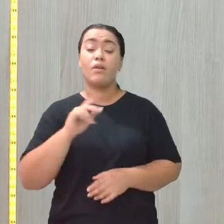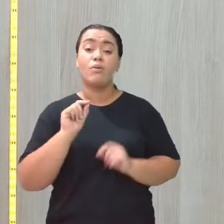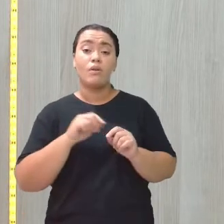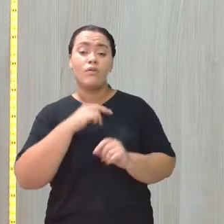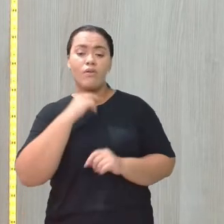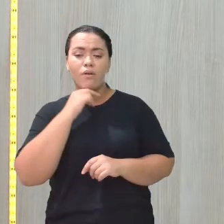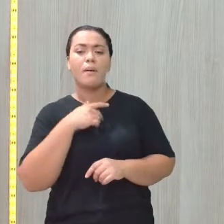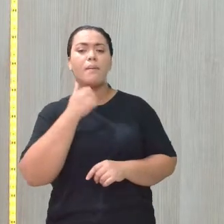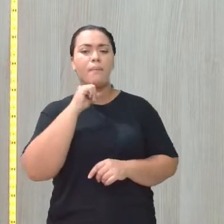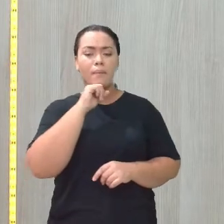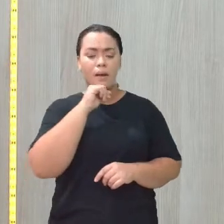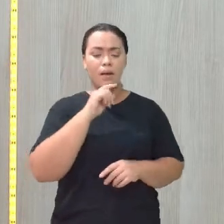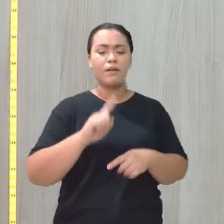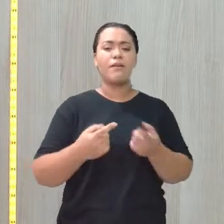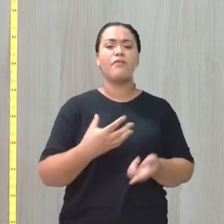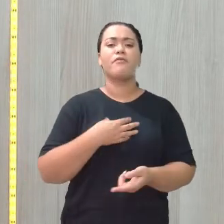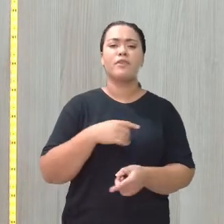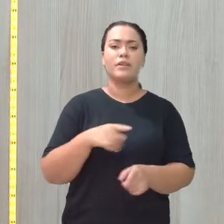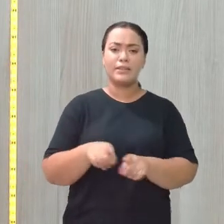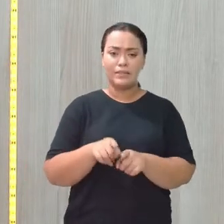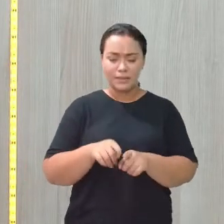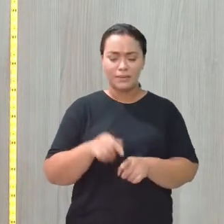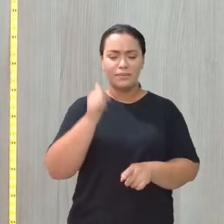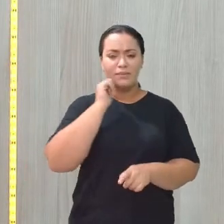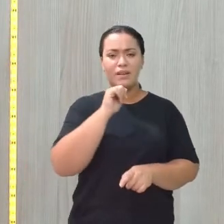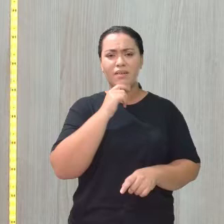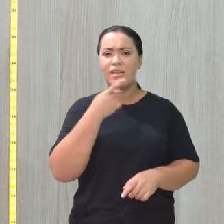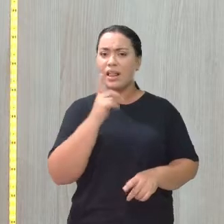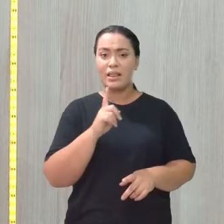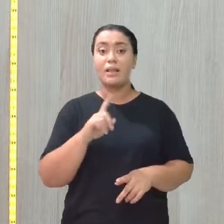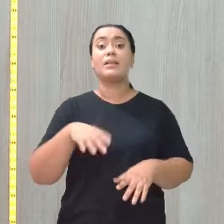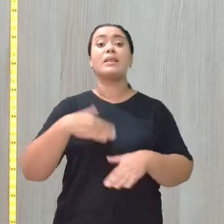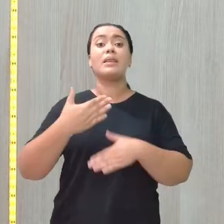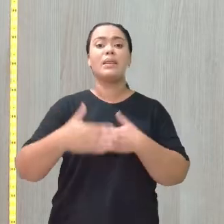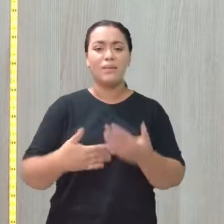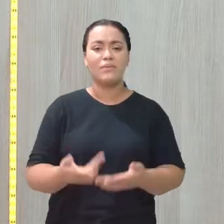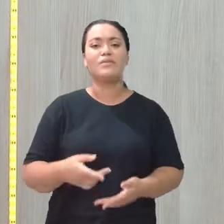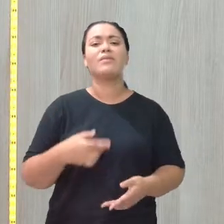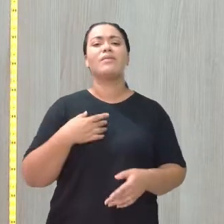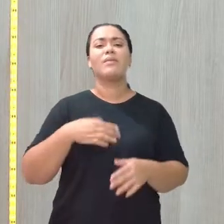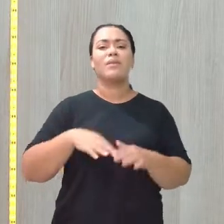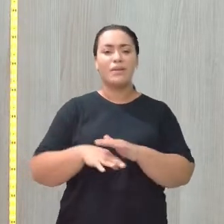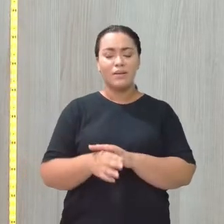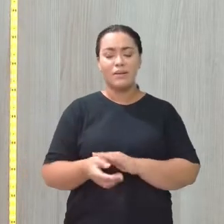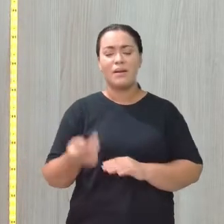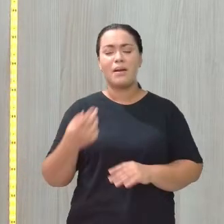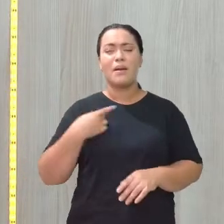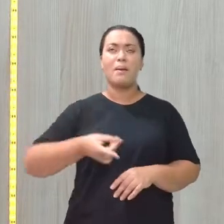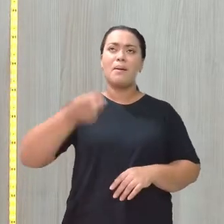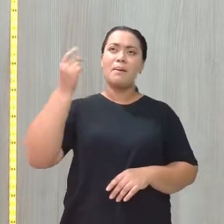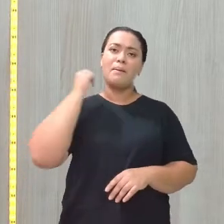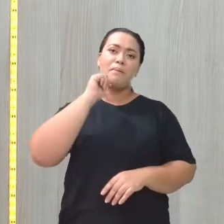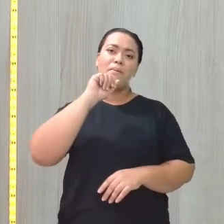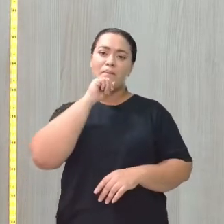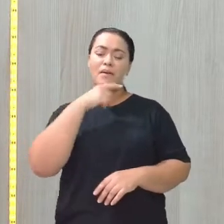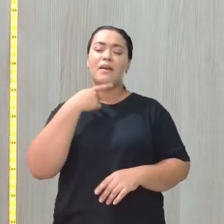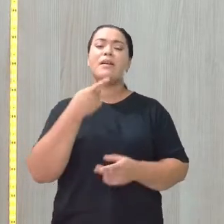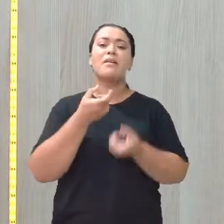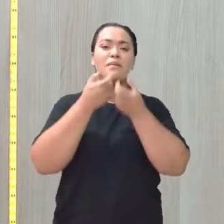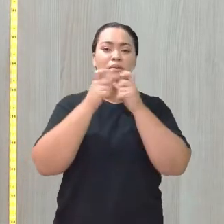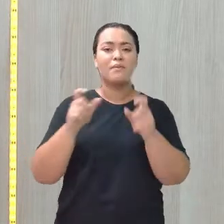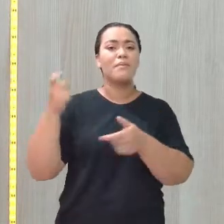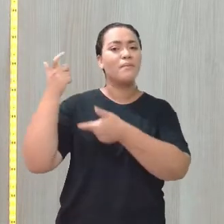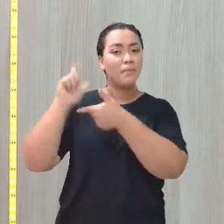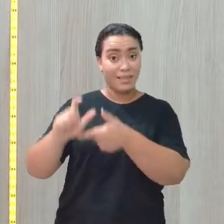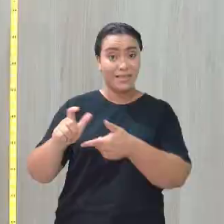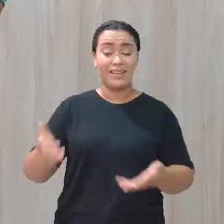mãe continua, né? Depois, a filha, quando é mãe, ela não falava tanto, mas aí ela começa a falar, como minha mãe dizia, e diz o ditado popular, né? Pois